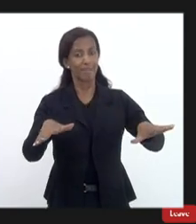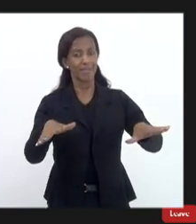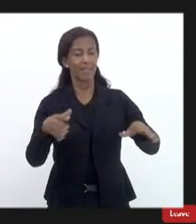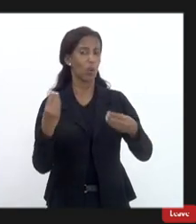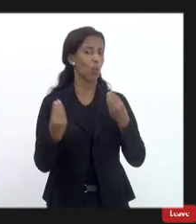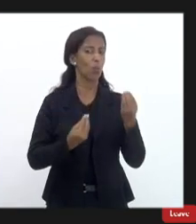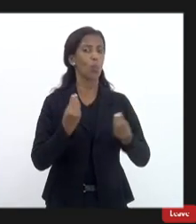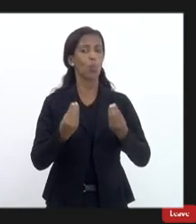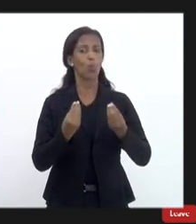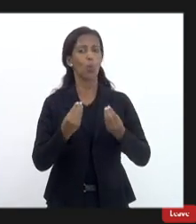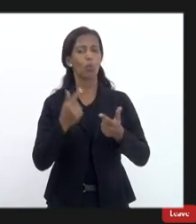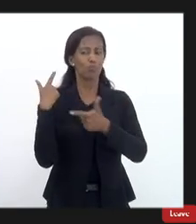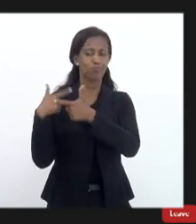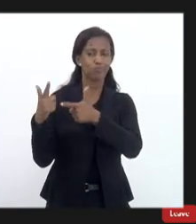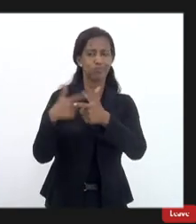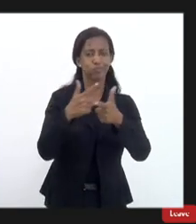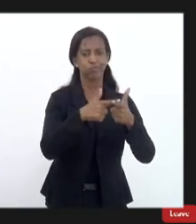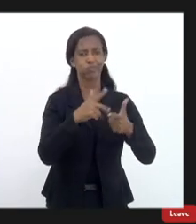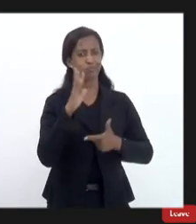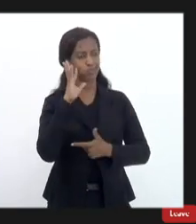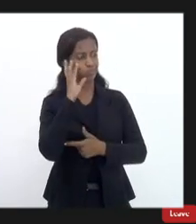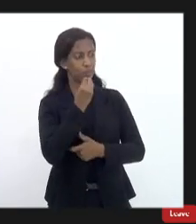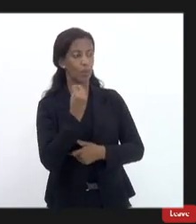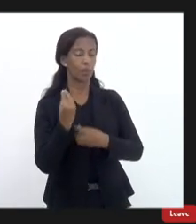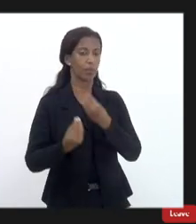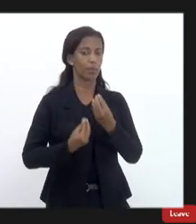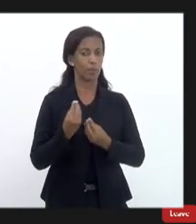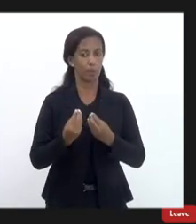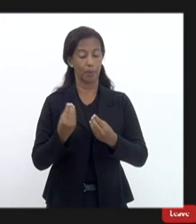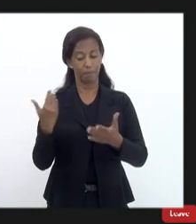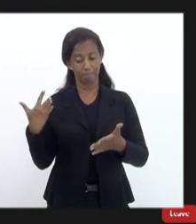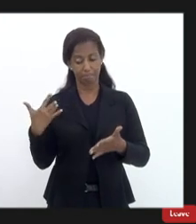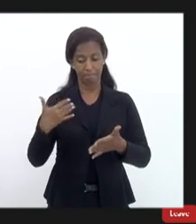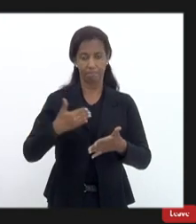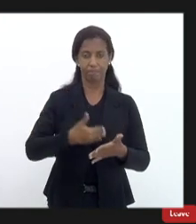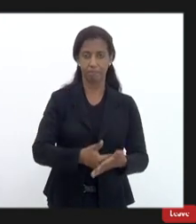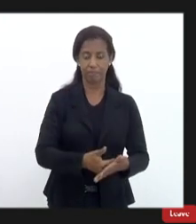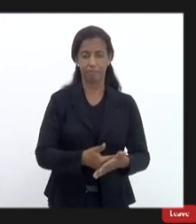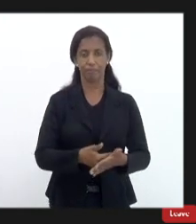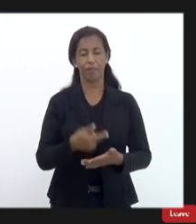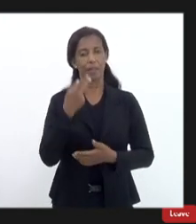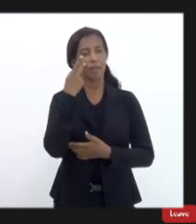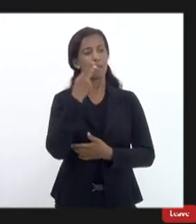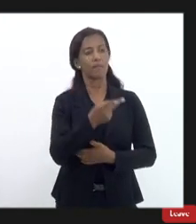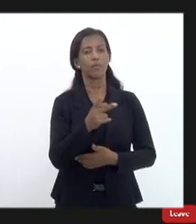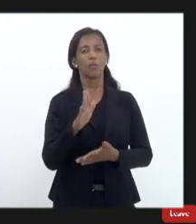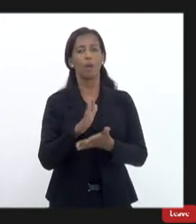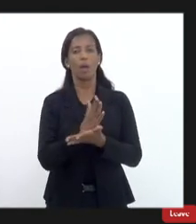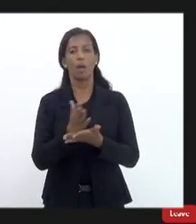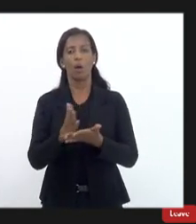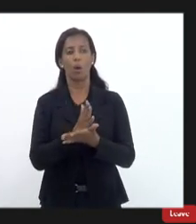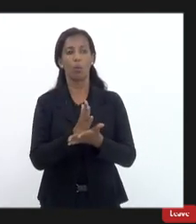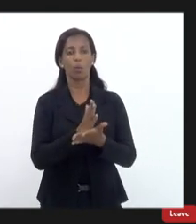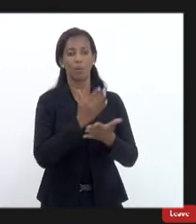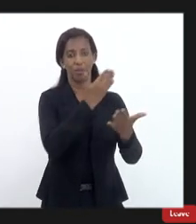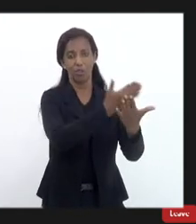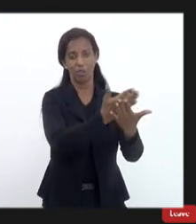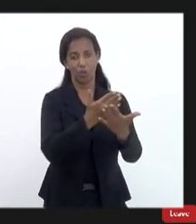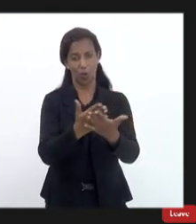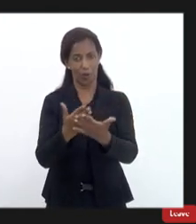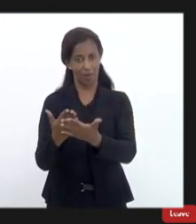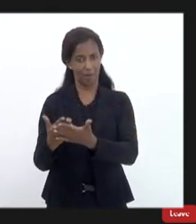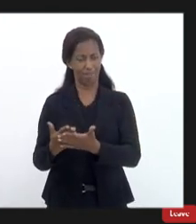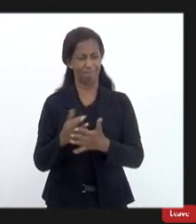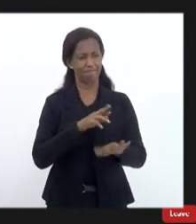Como lidar com todos esses problemas. E aí a gente, recentemente, visitou algumas escolas do estado do Rio de Janeiro, né?